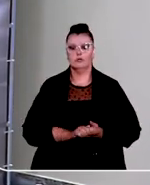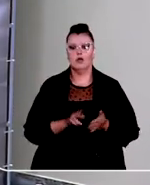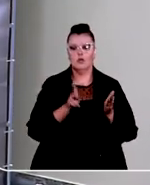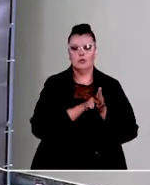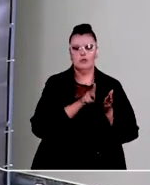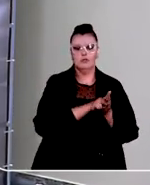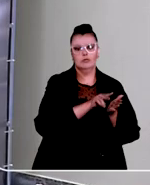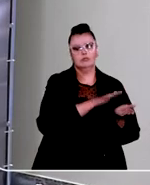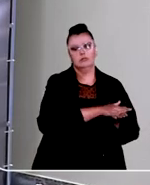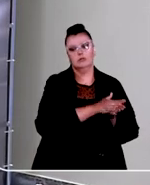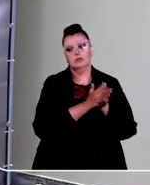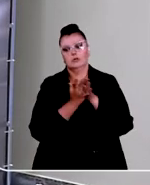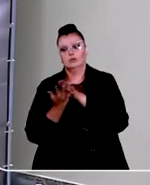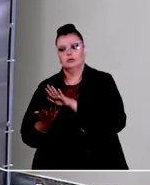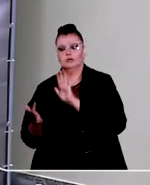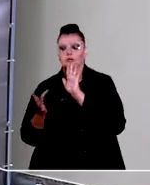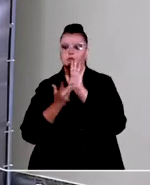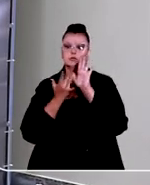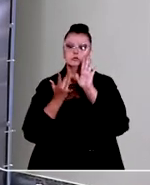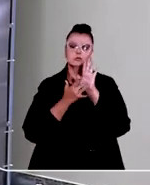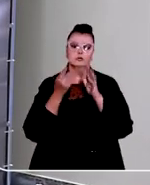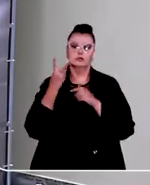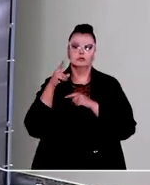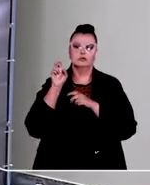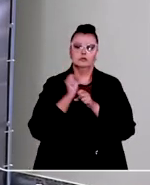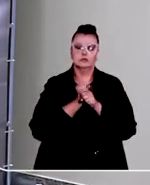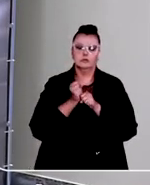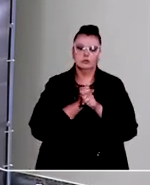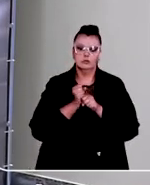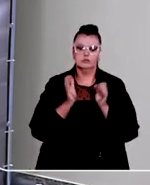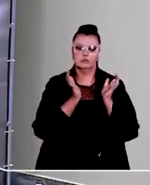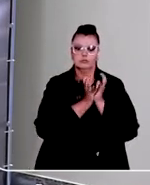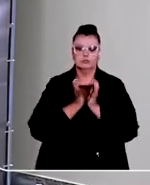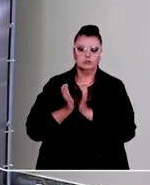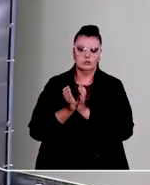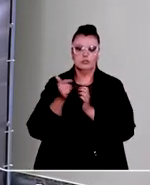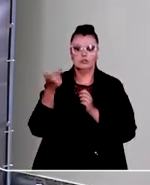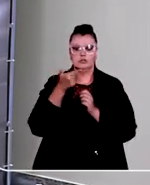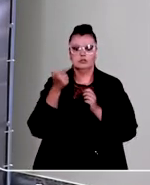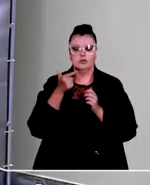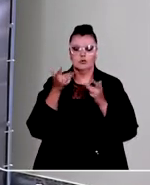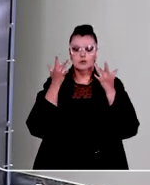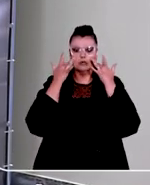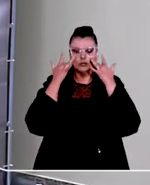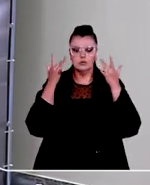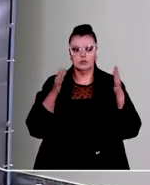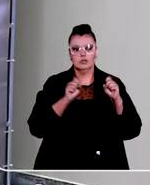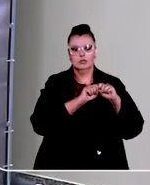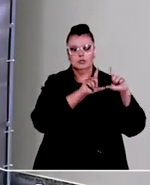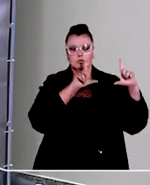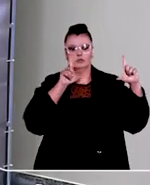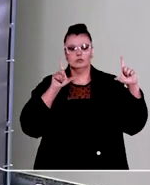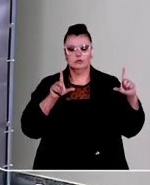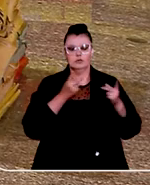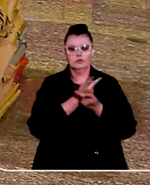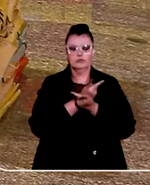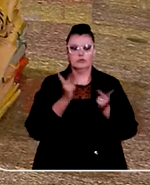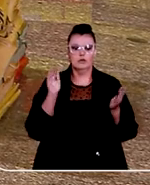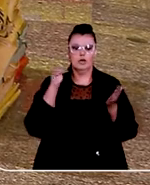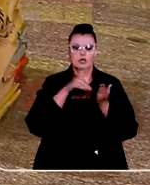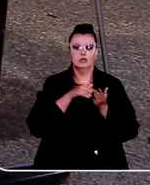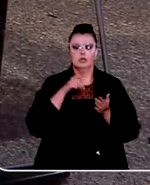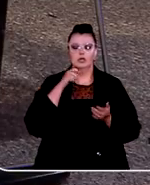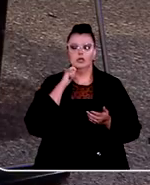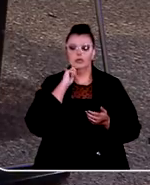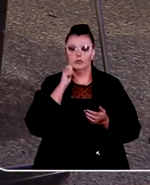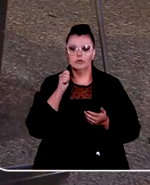atualização da documentação e principalmente a acessibilidade tão importante nos dias atuais do papel